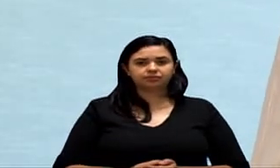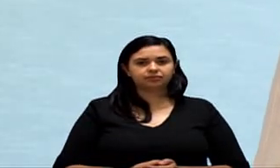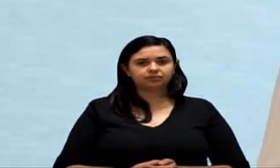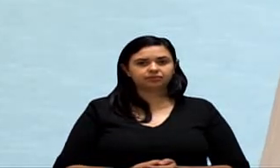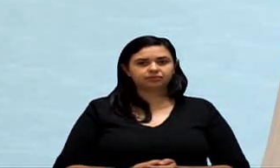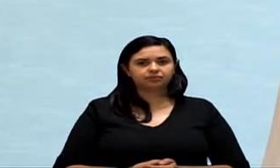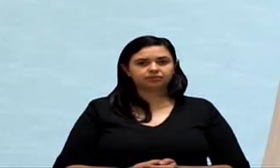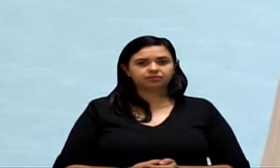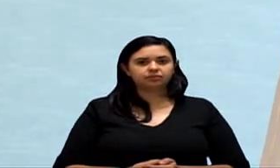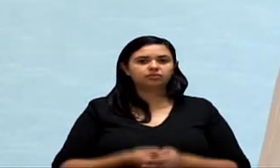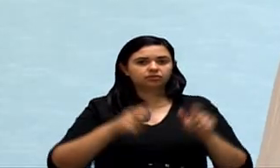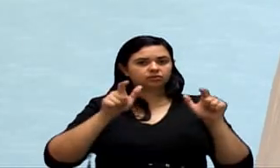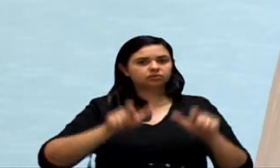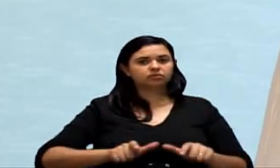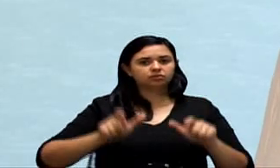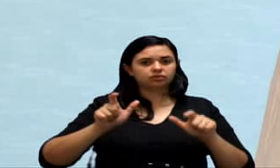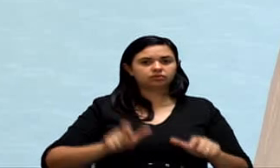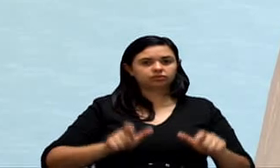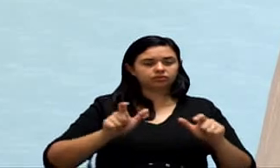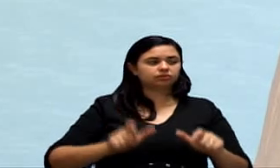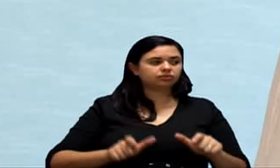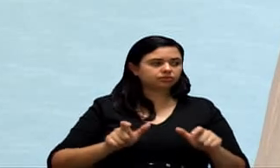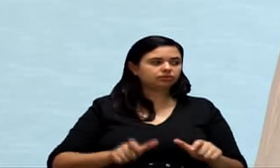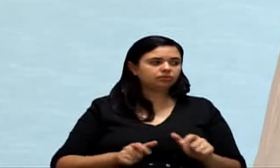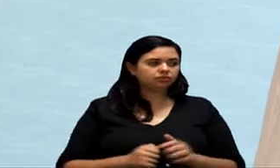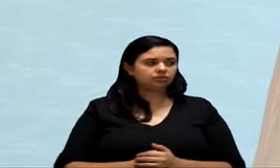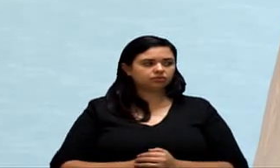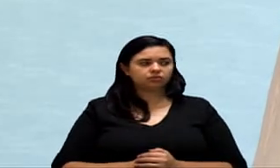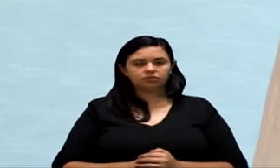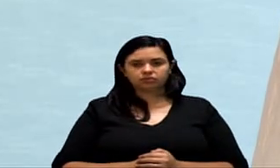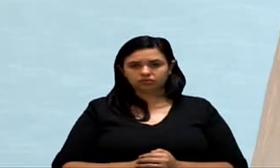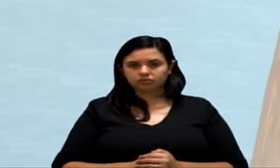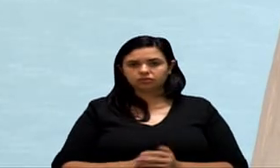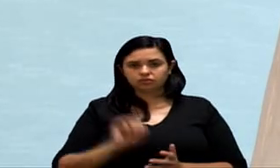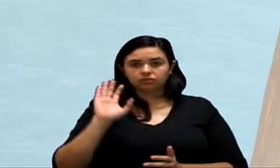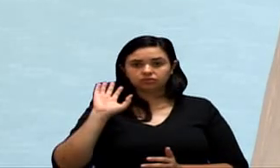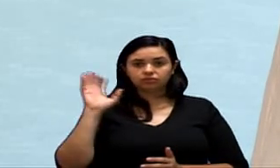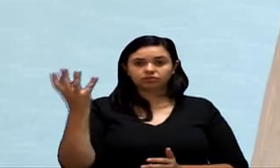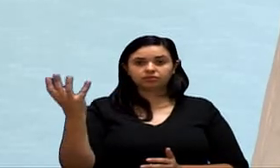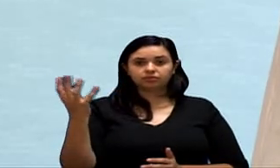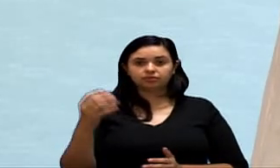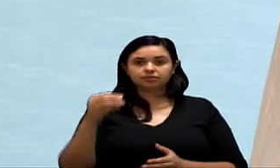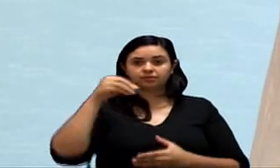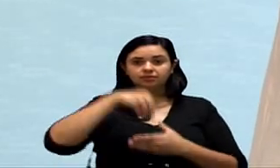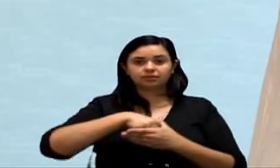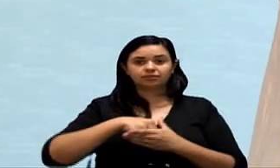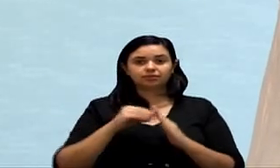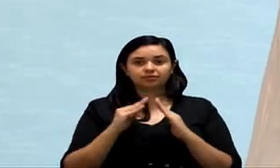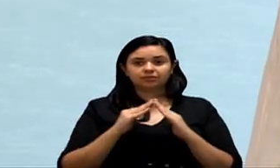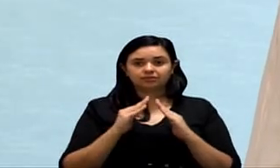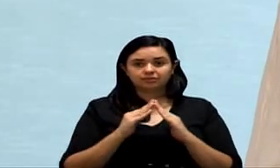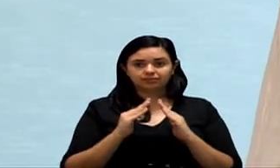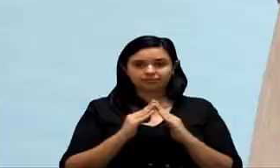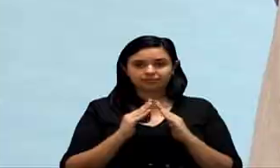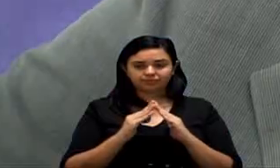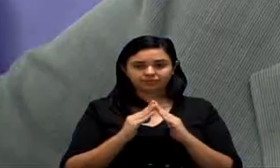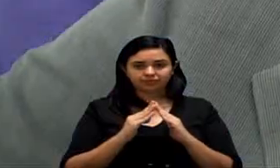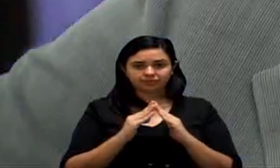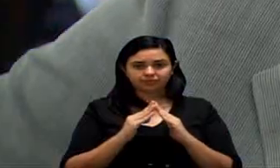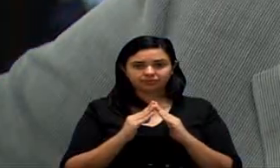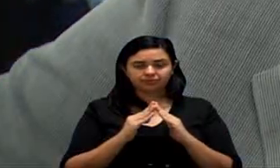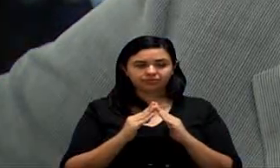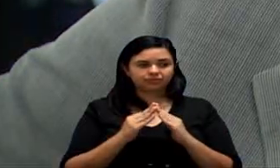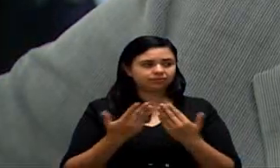Aonde são, vereador Cristiano, aonde são as ocorrências? Dentro de casa.